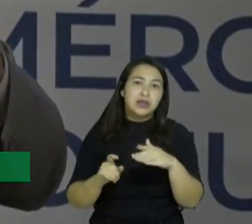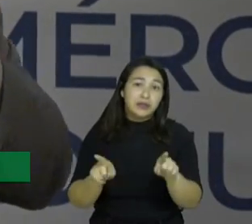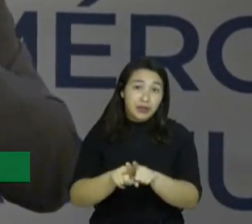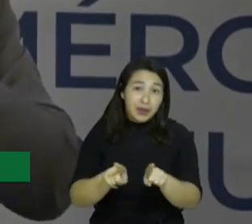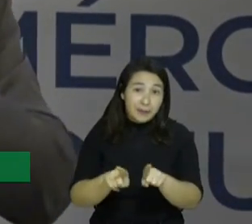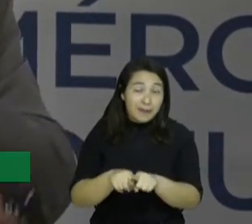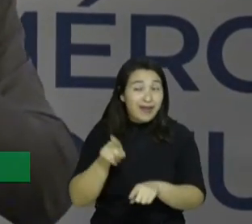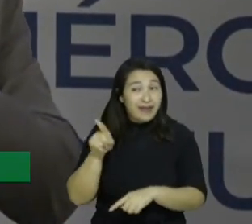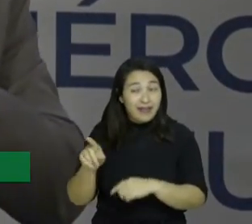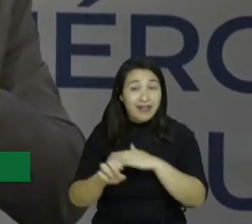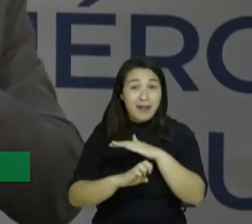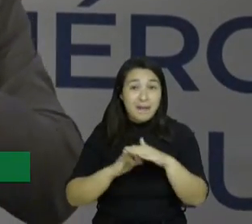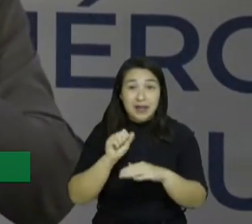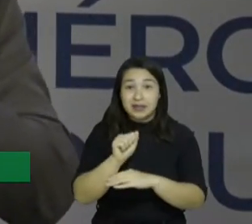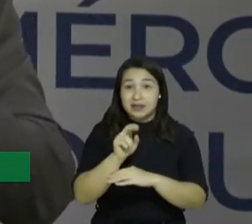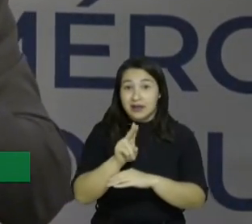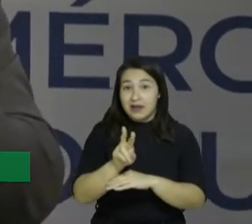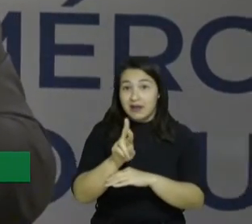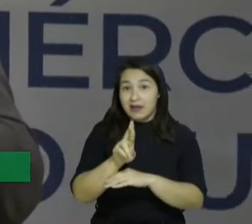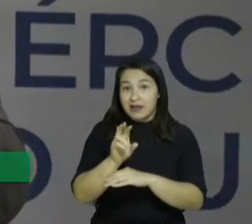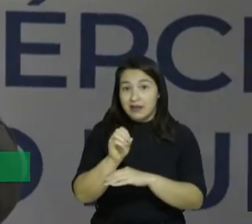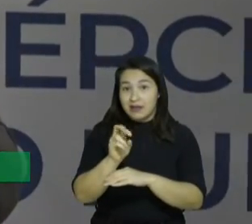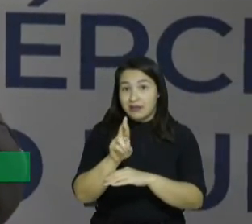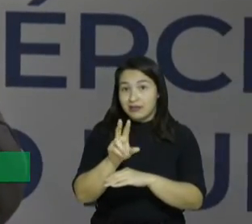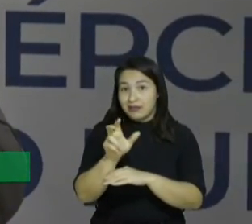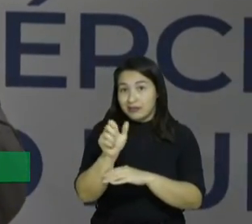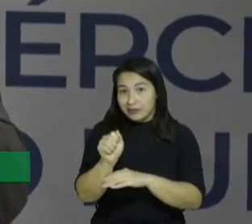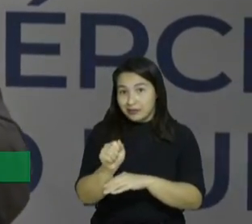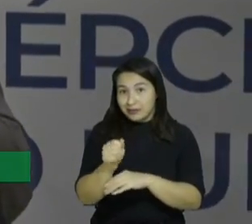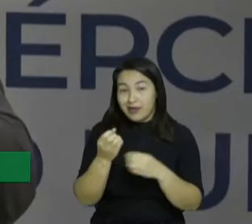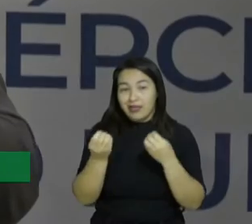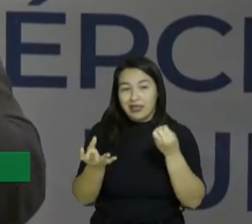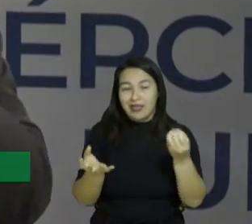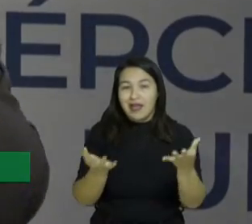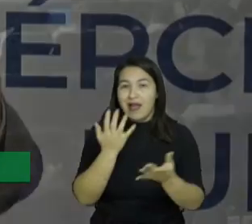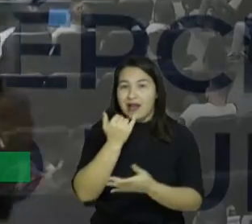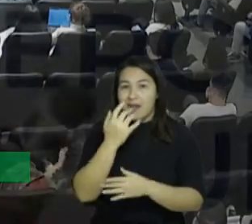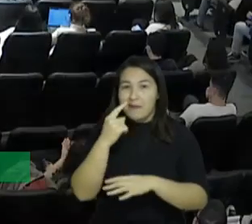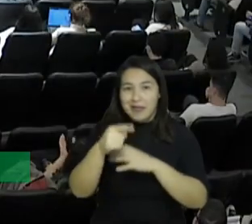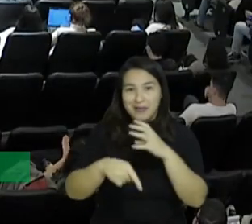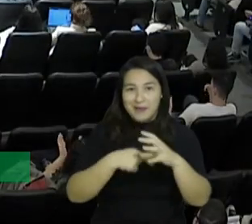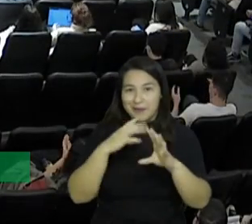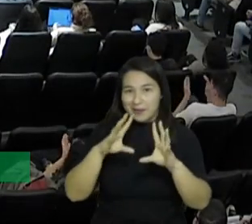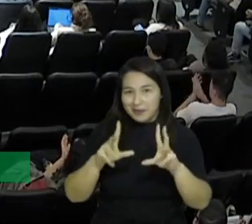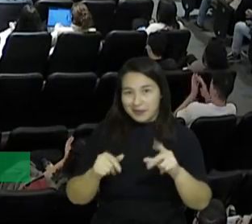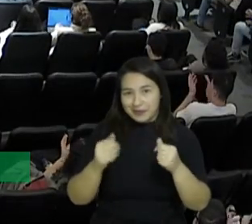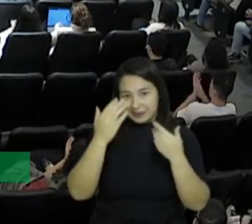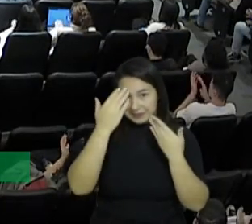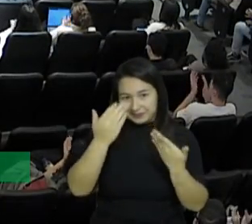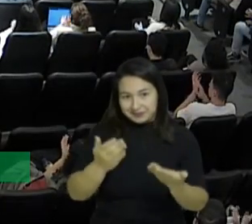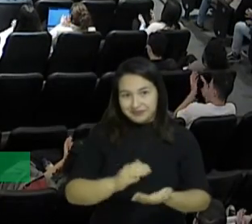Aurora que fornece alimentos para esse Brasil e pro mundo obrigado gente